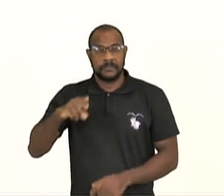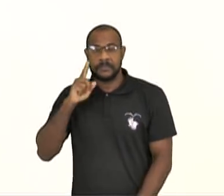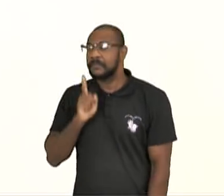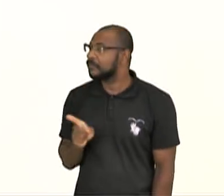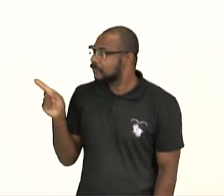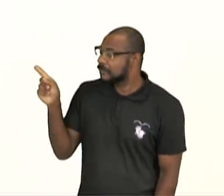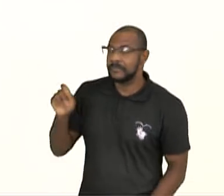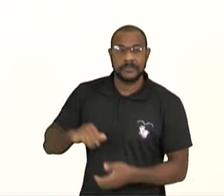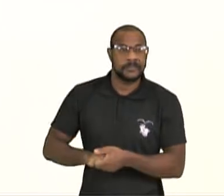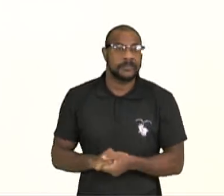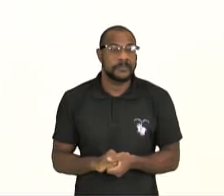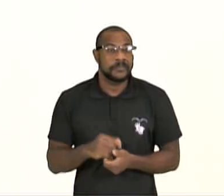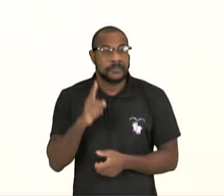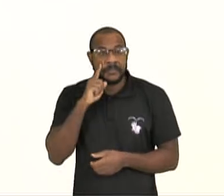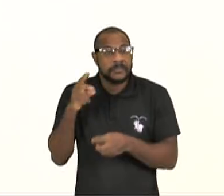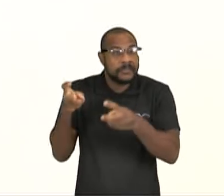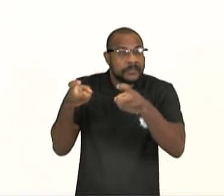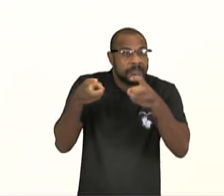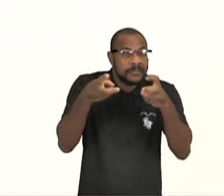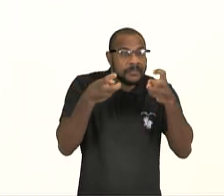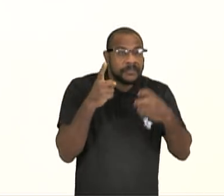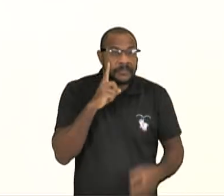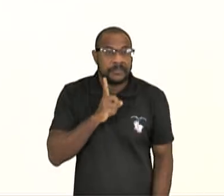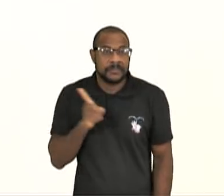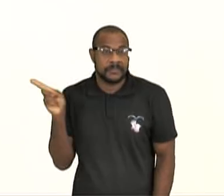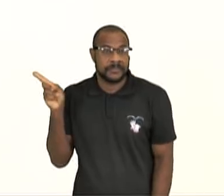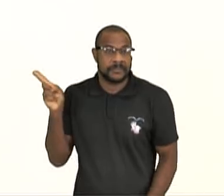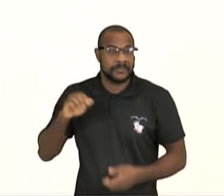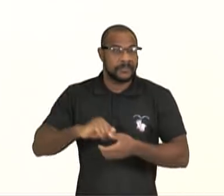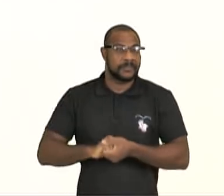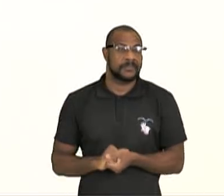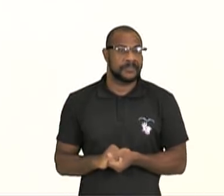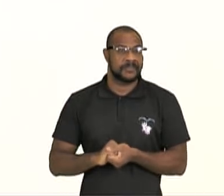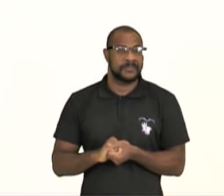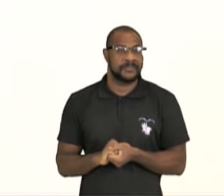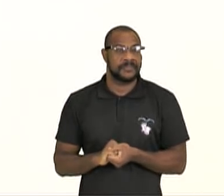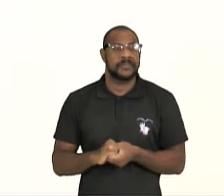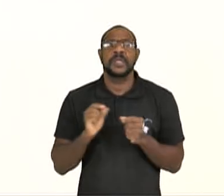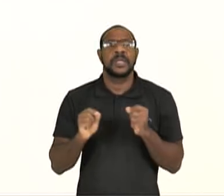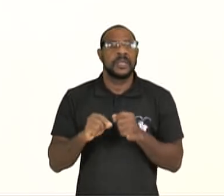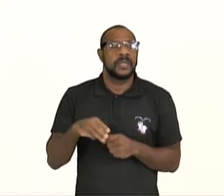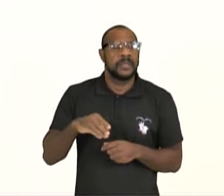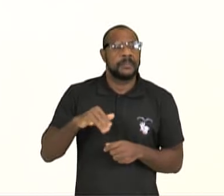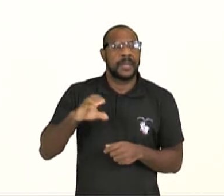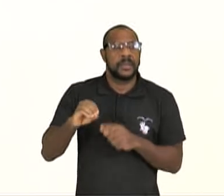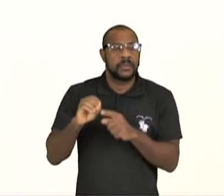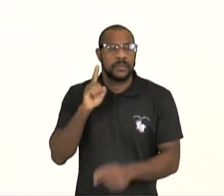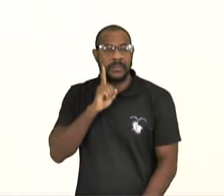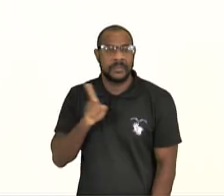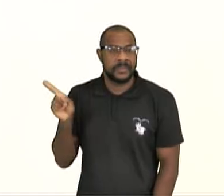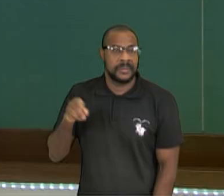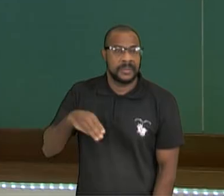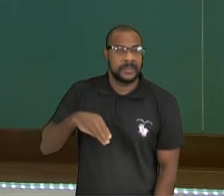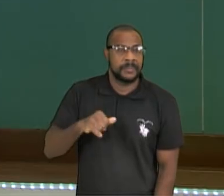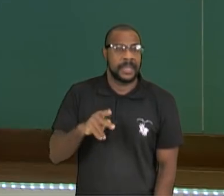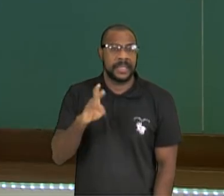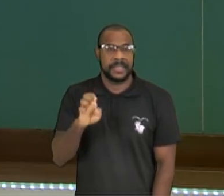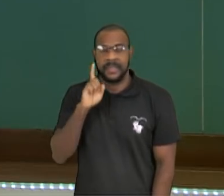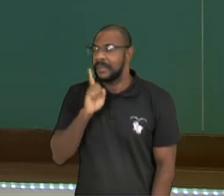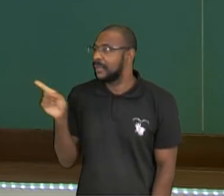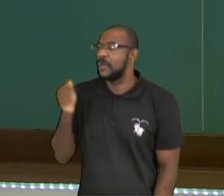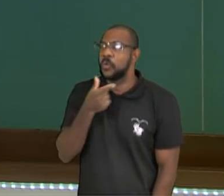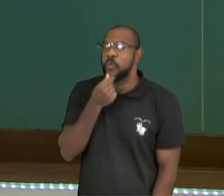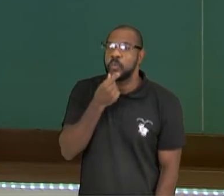vai começar olhando a imagem do Mike. Primeiro, quem é Mike? Mike é esse menino.